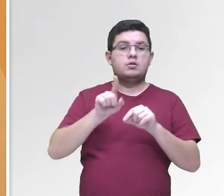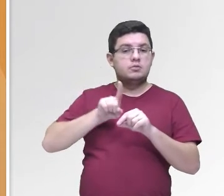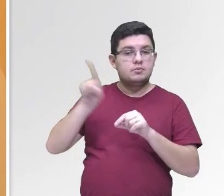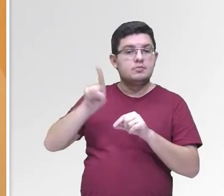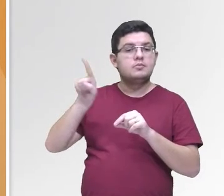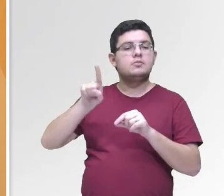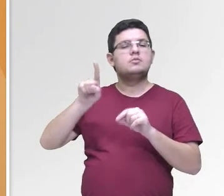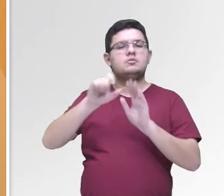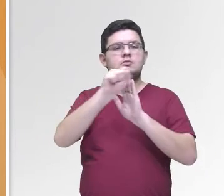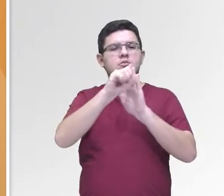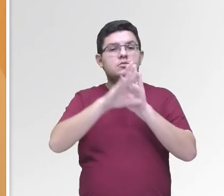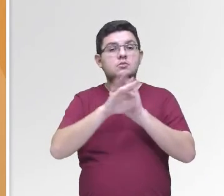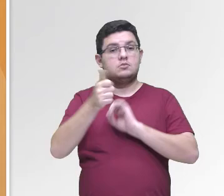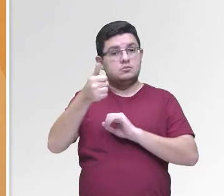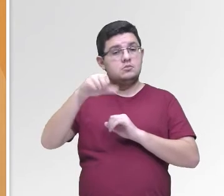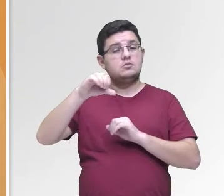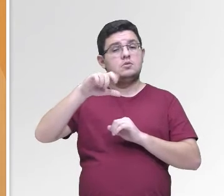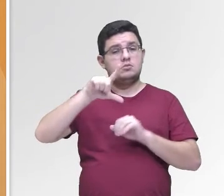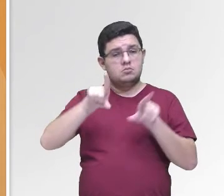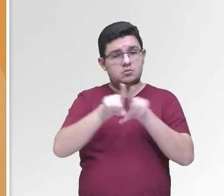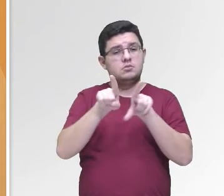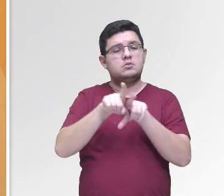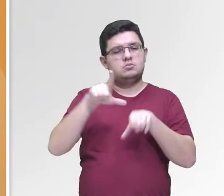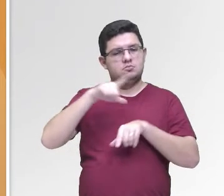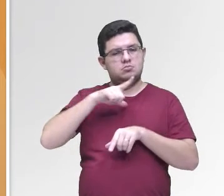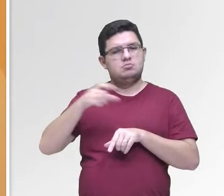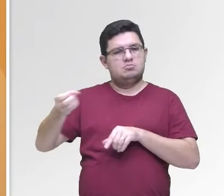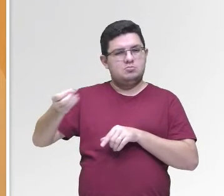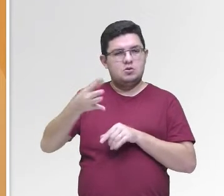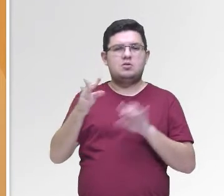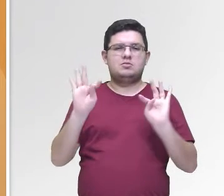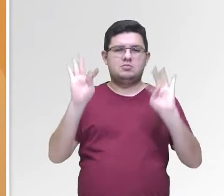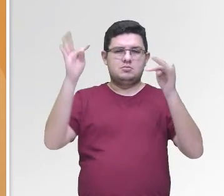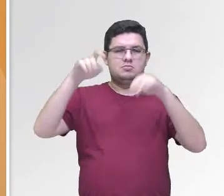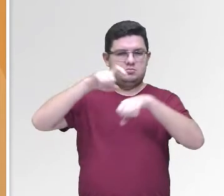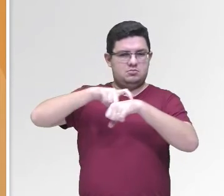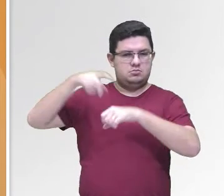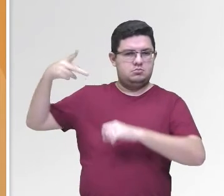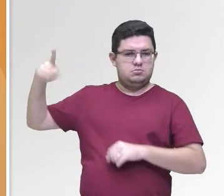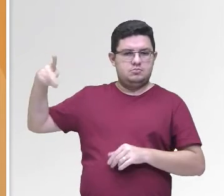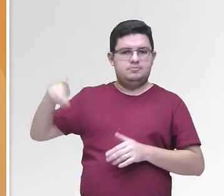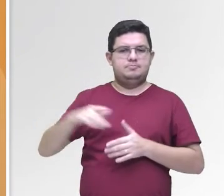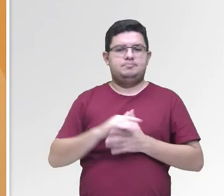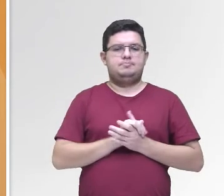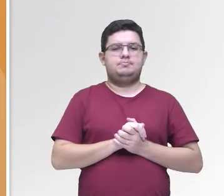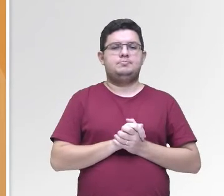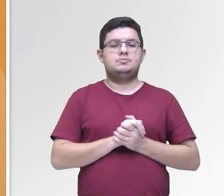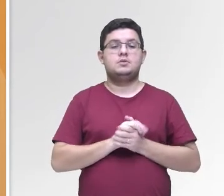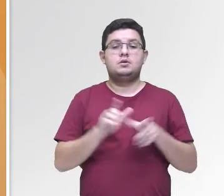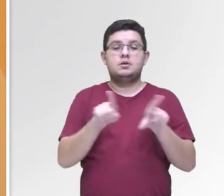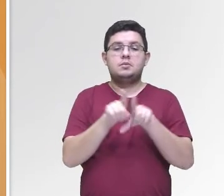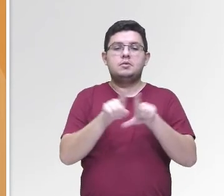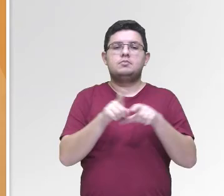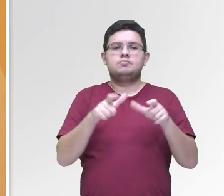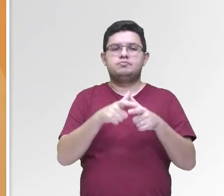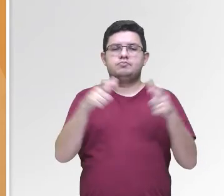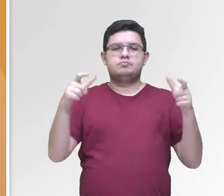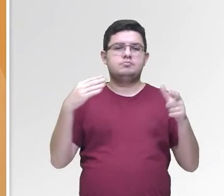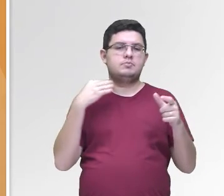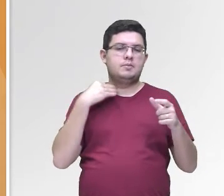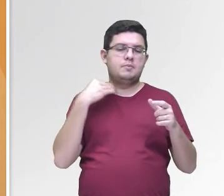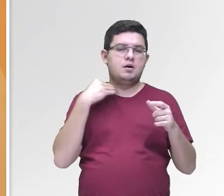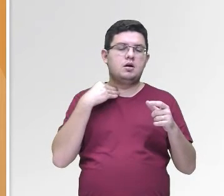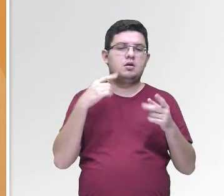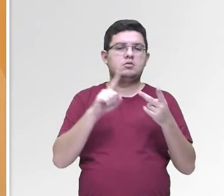XIX, né, marcado aí por muitas inovações tecnológicas e a expansão de bancos, indústrias e